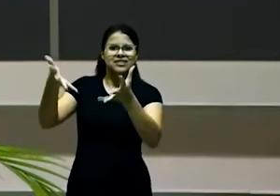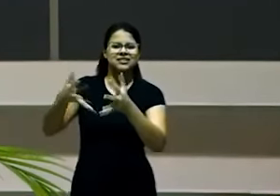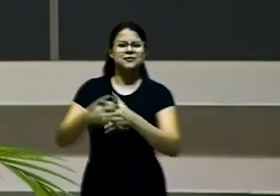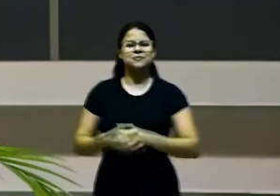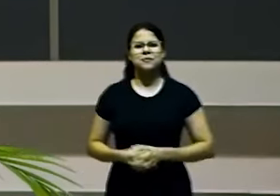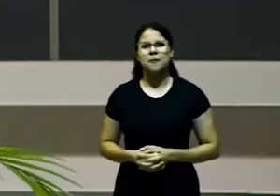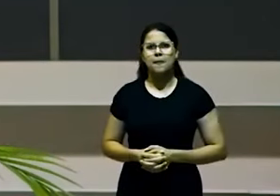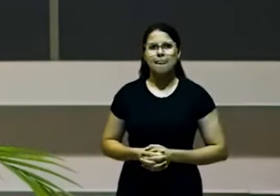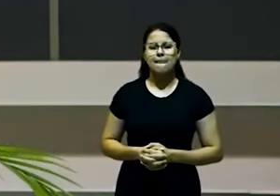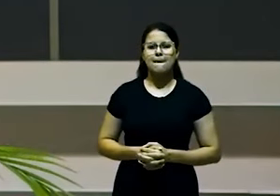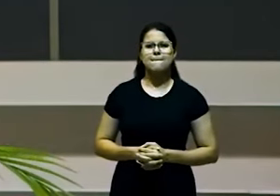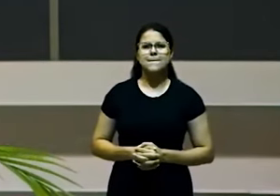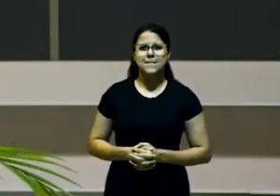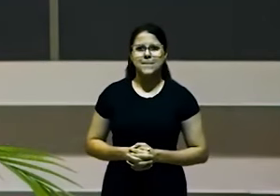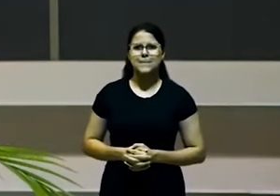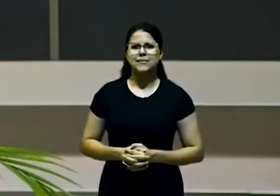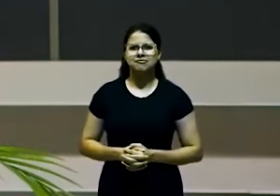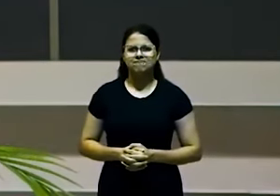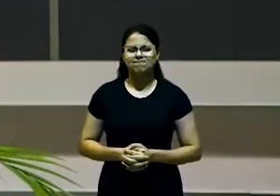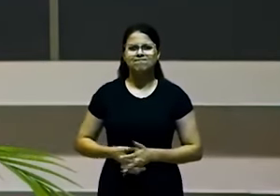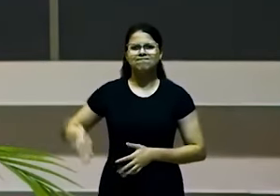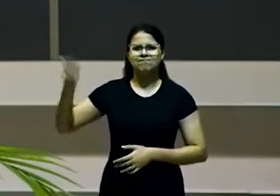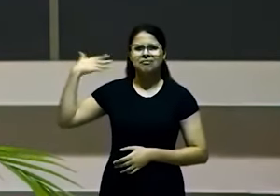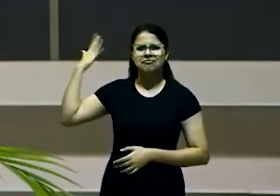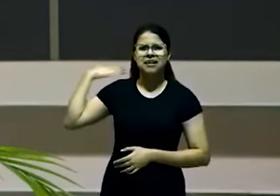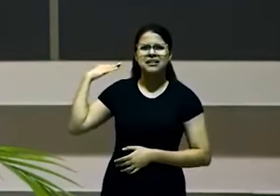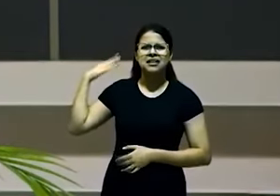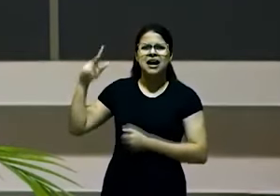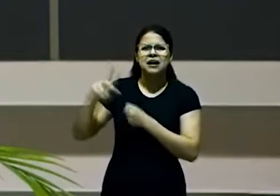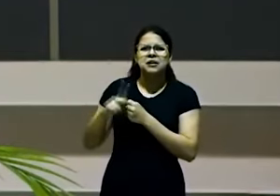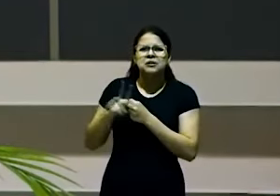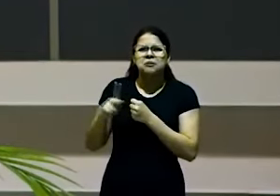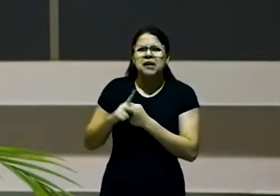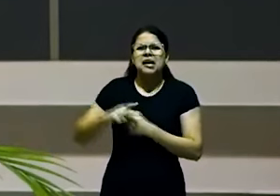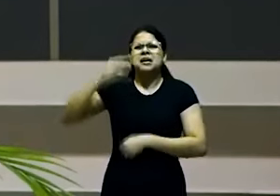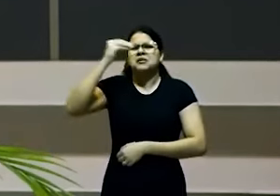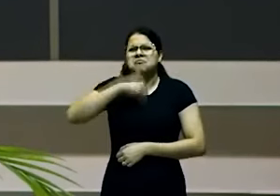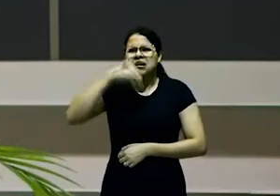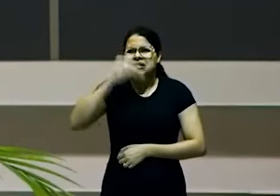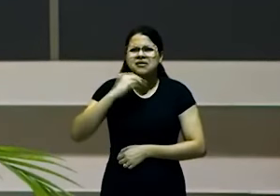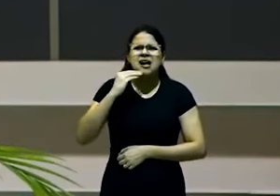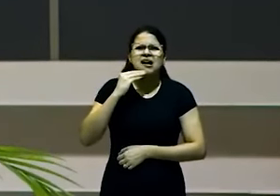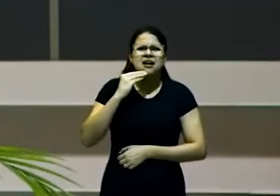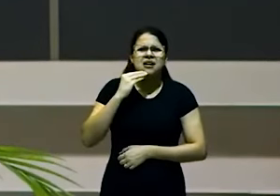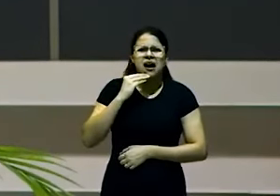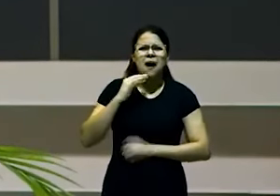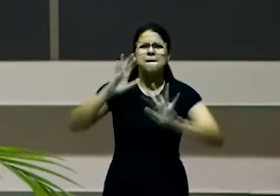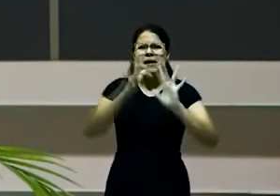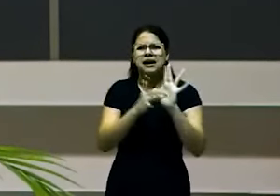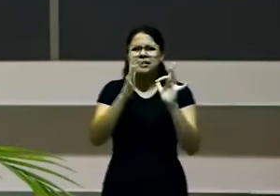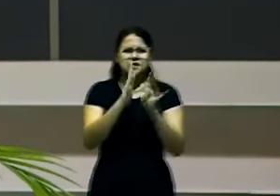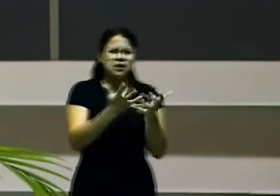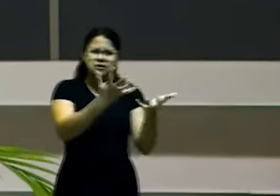pé o mesmo cenário que ele havia falhado o senhor estava ali para colocar ele